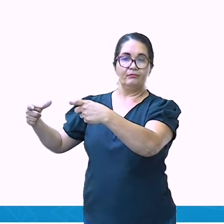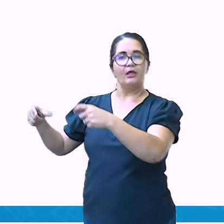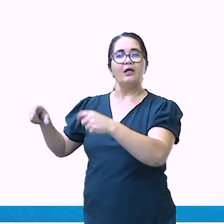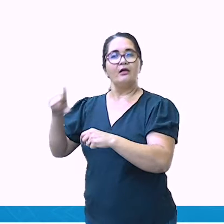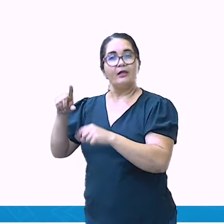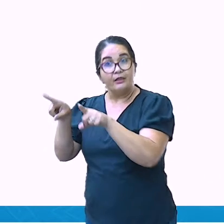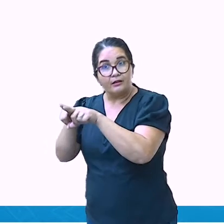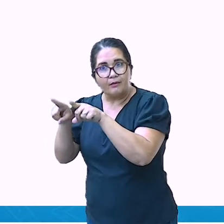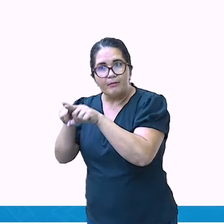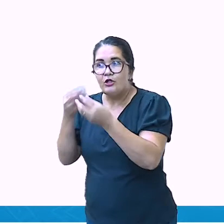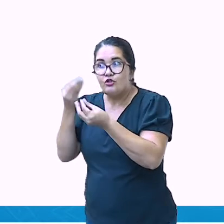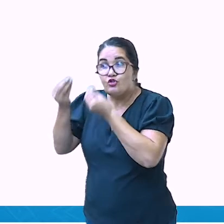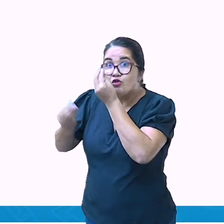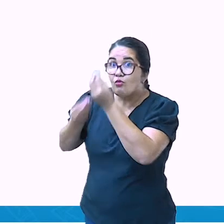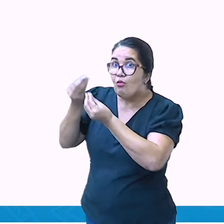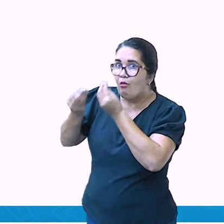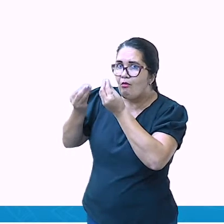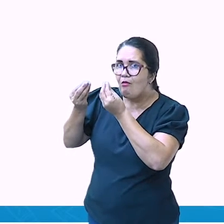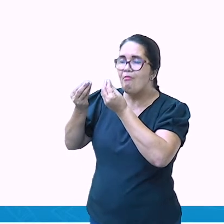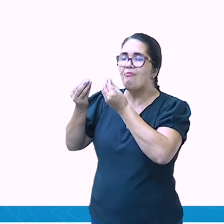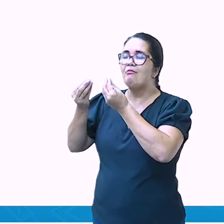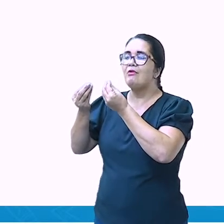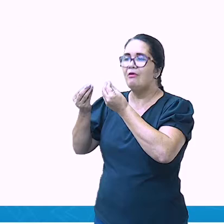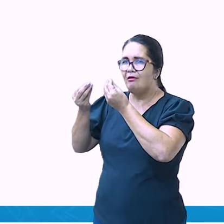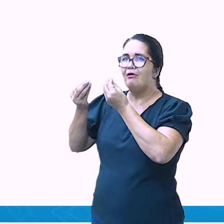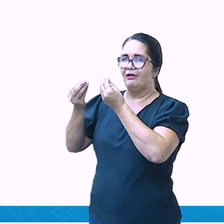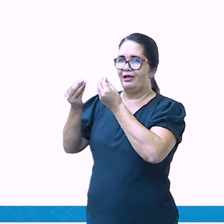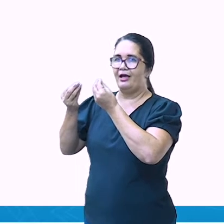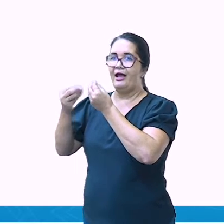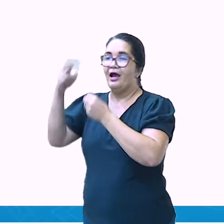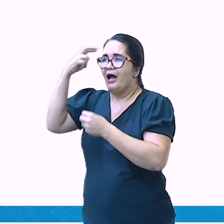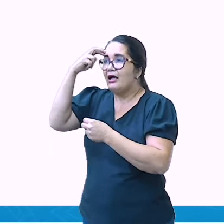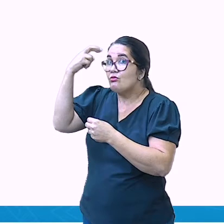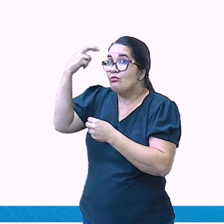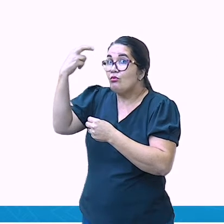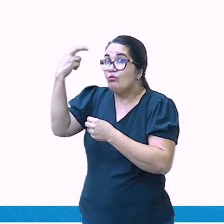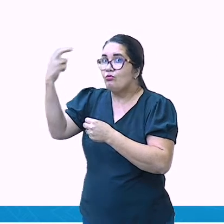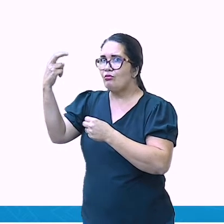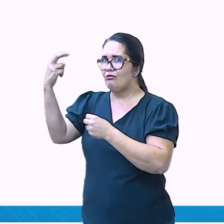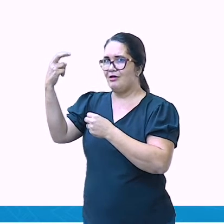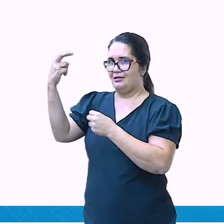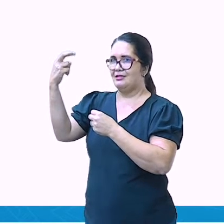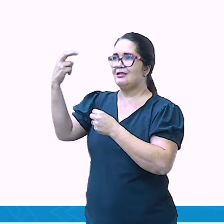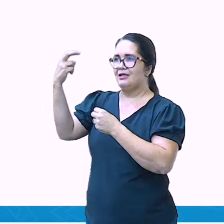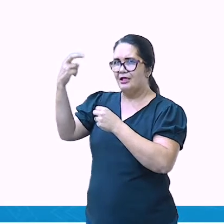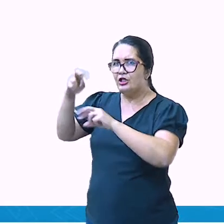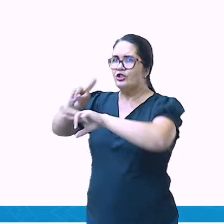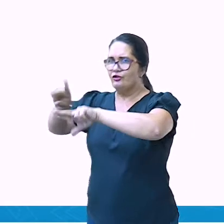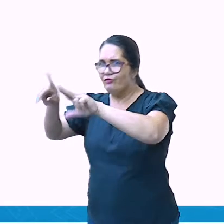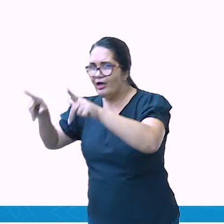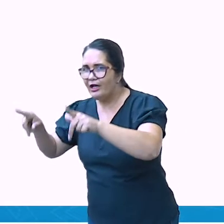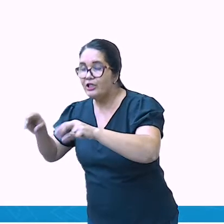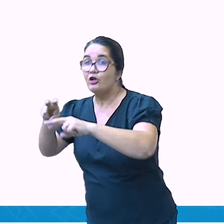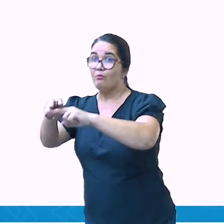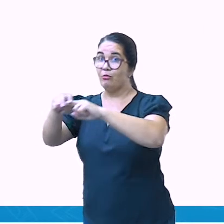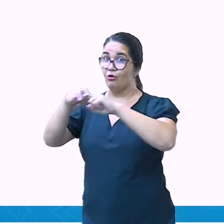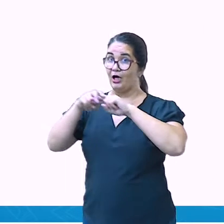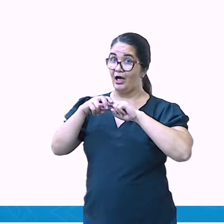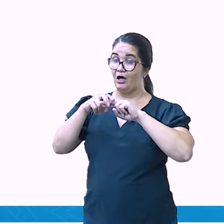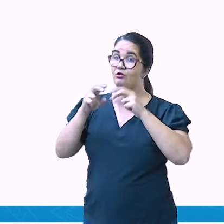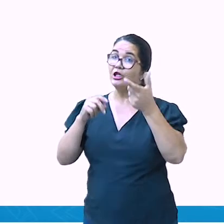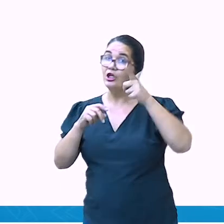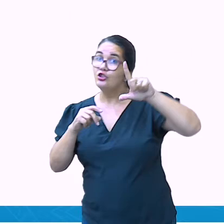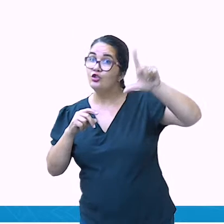diversidade cultural, porque nós somos de regiões diferentes do nosso país e culturas diferentes,